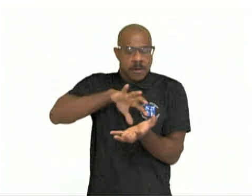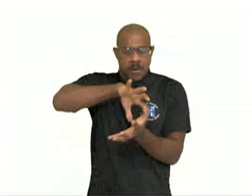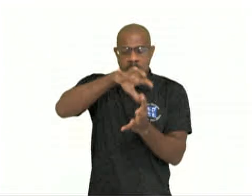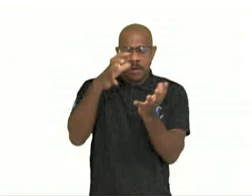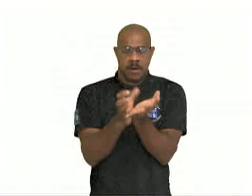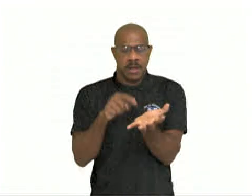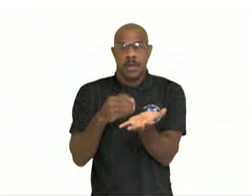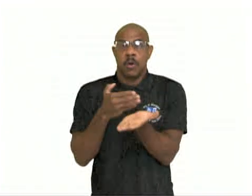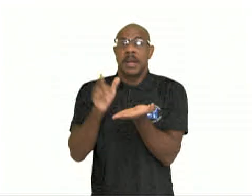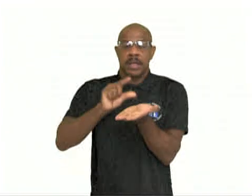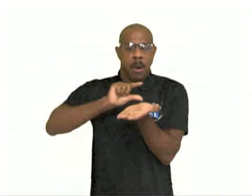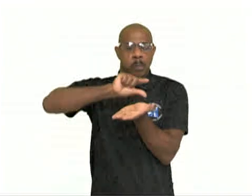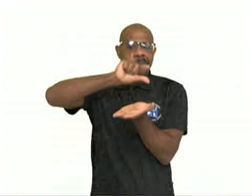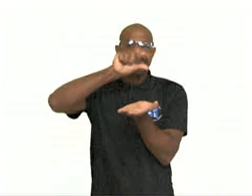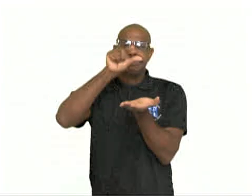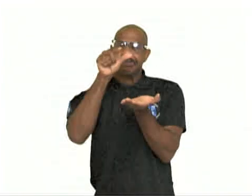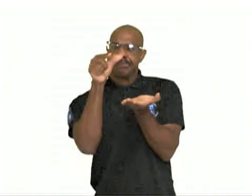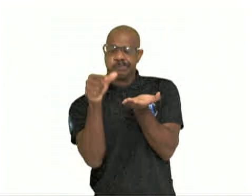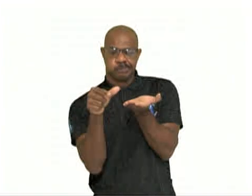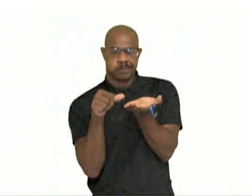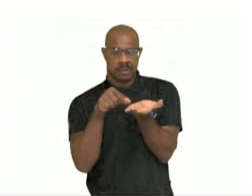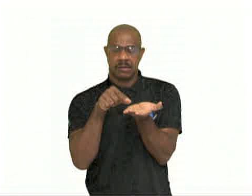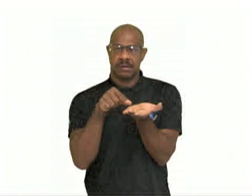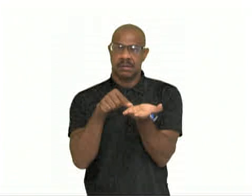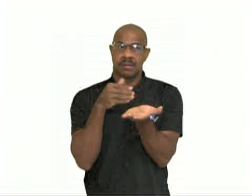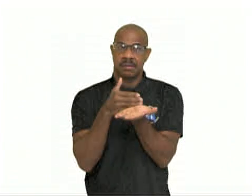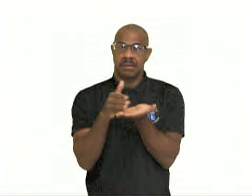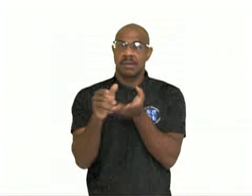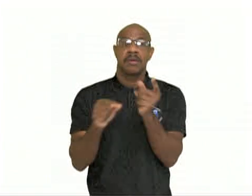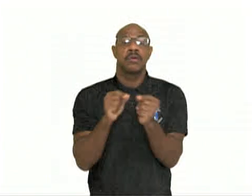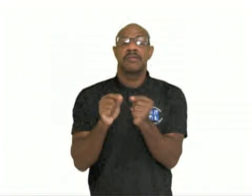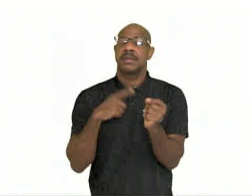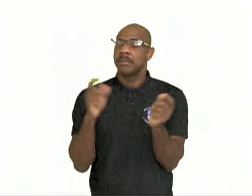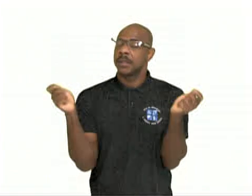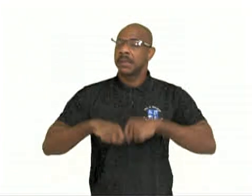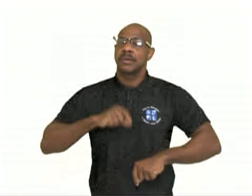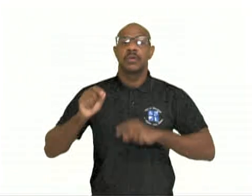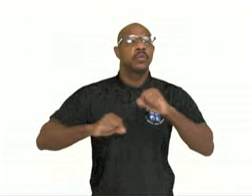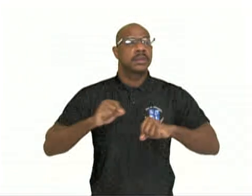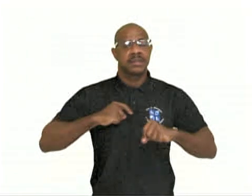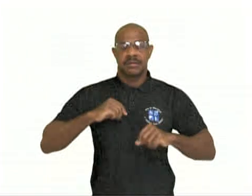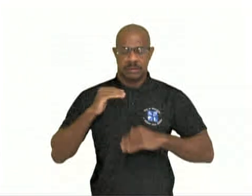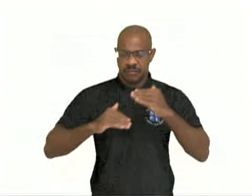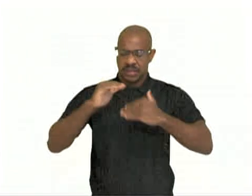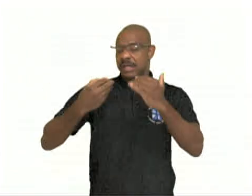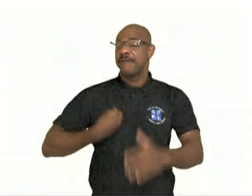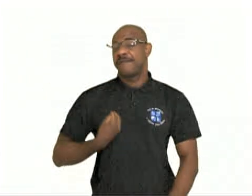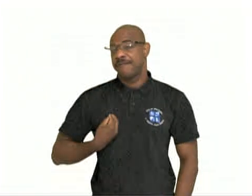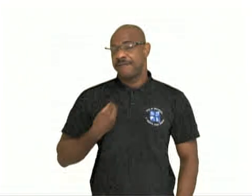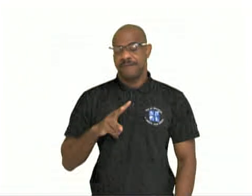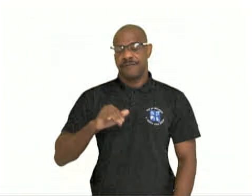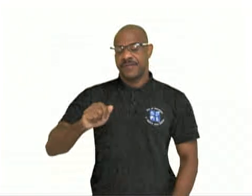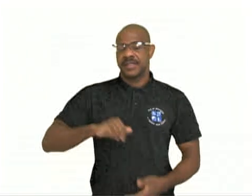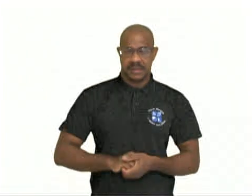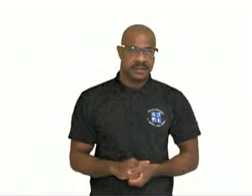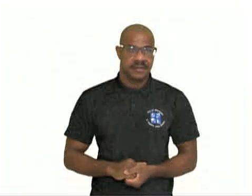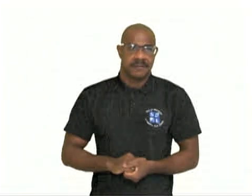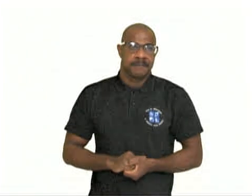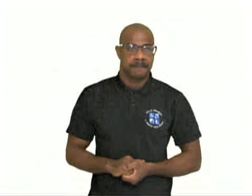a partir da formação dessa crosta, é que a gente vai ter ali a possibilidade de se desenvolver a vida. Porque se continuasse